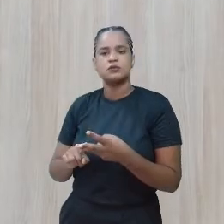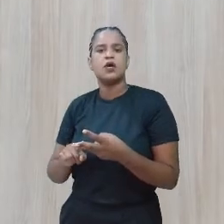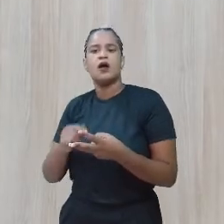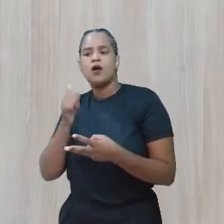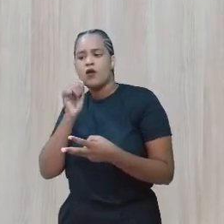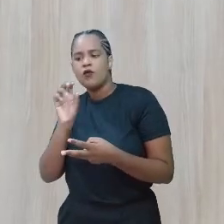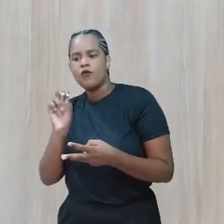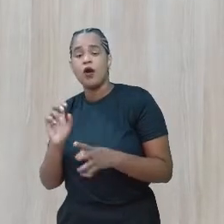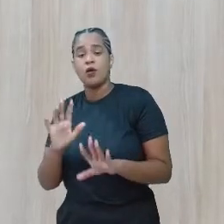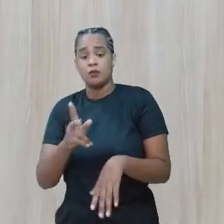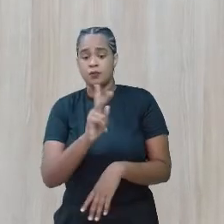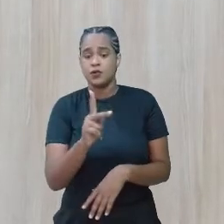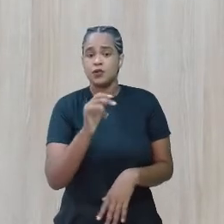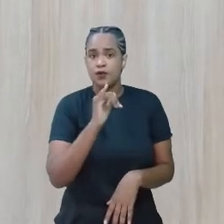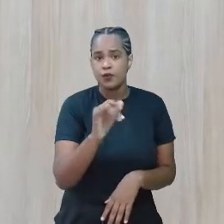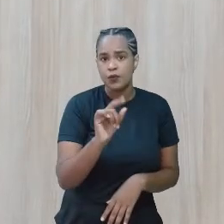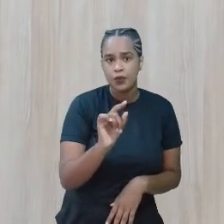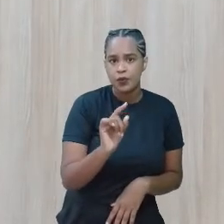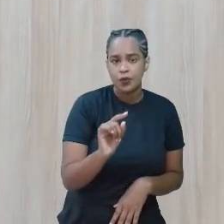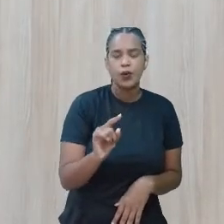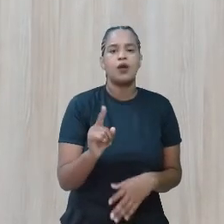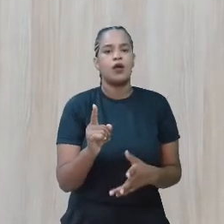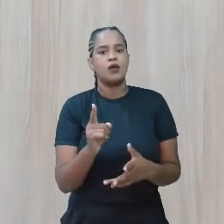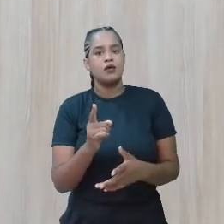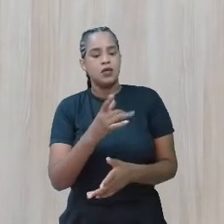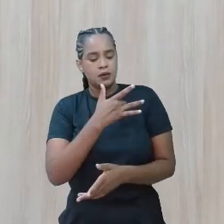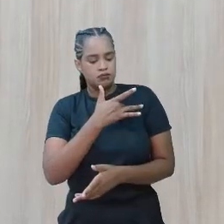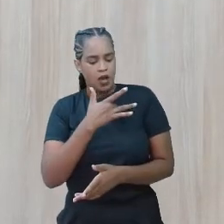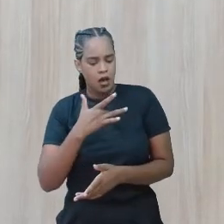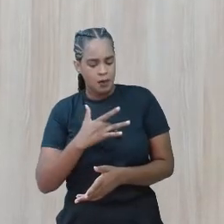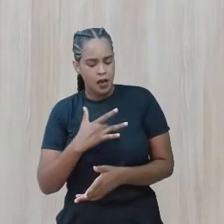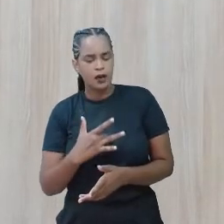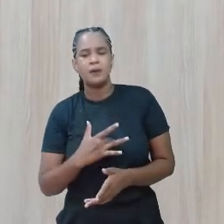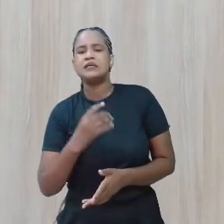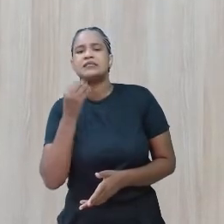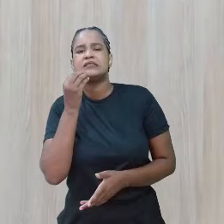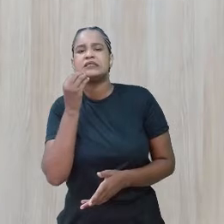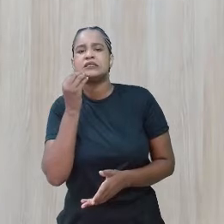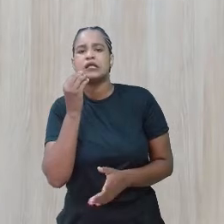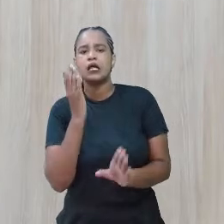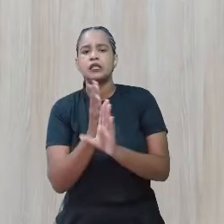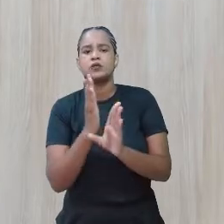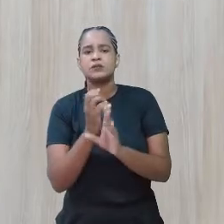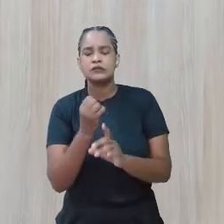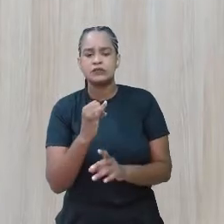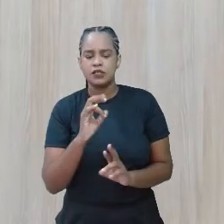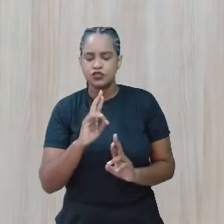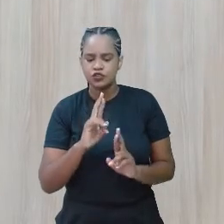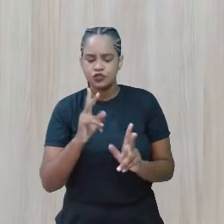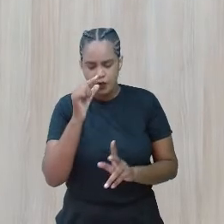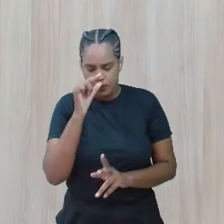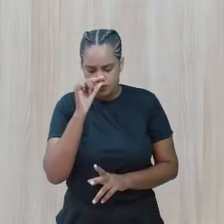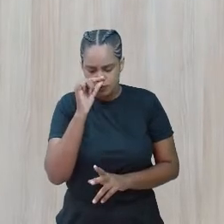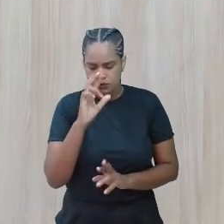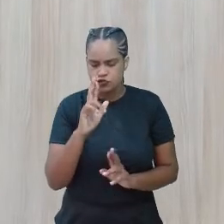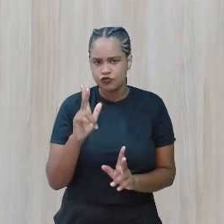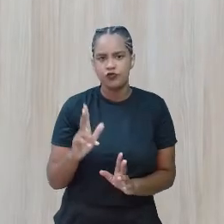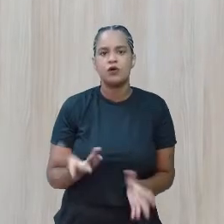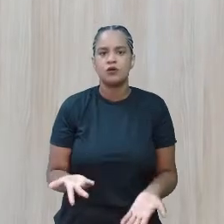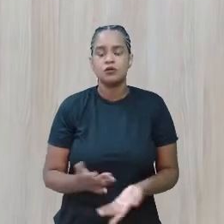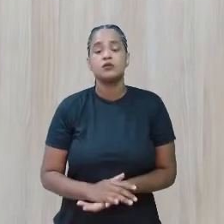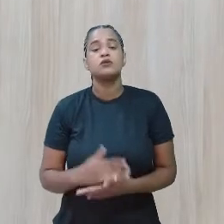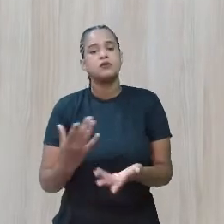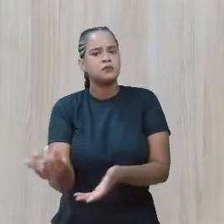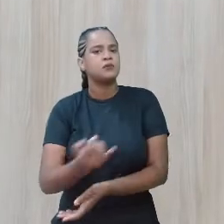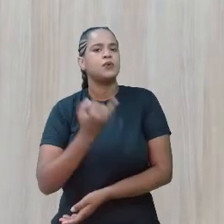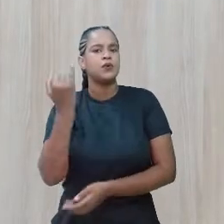vidas. É a questão aí da mulher tentar descobrir se encontra algum nódulo ou algo diferente nas mamas. Então, é